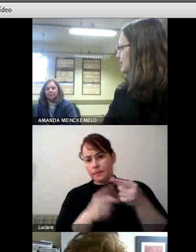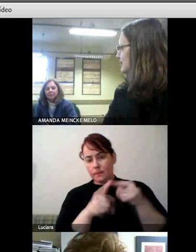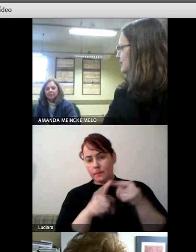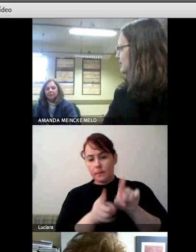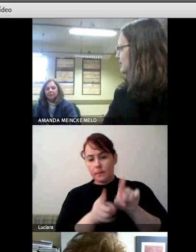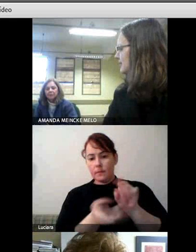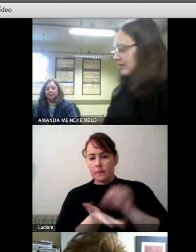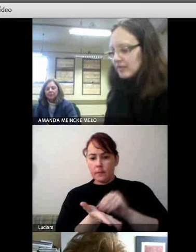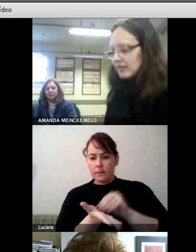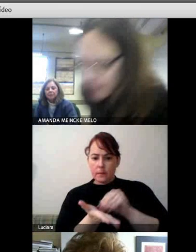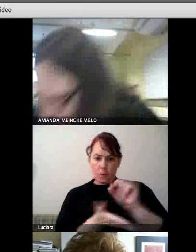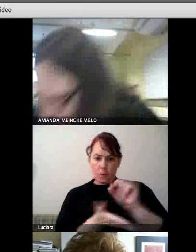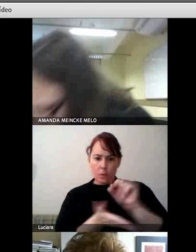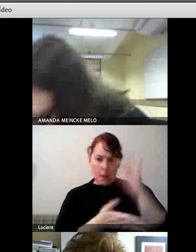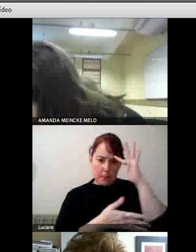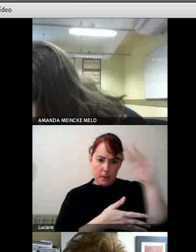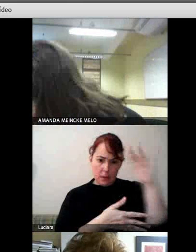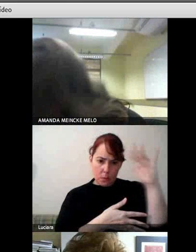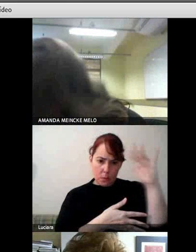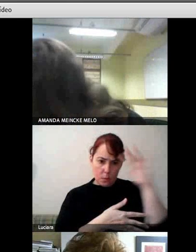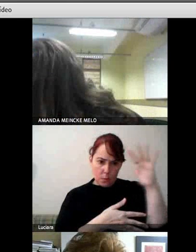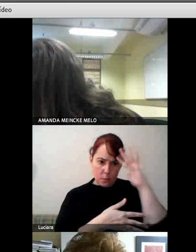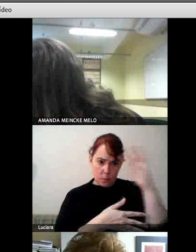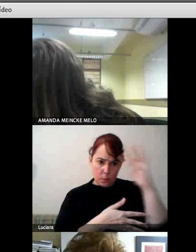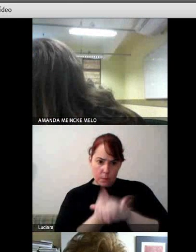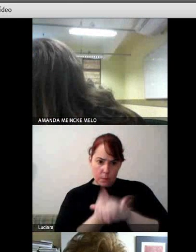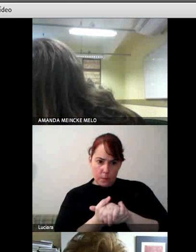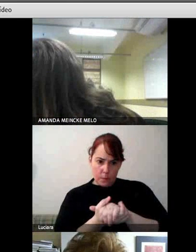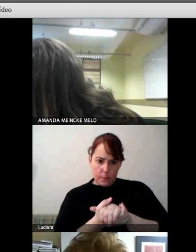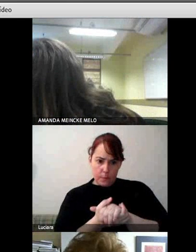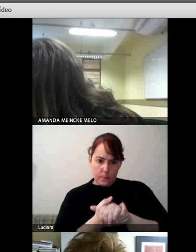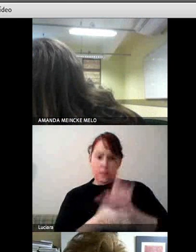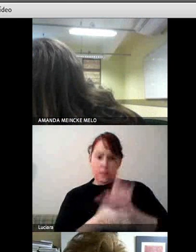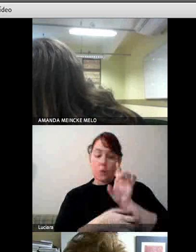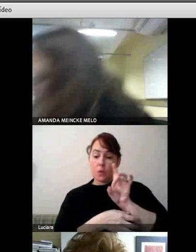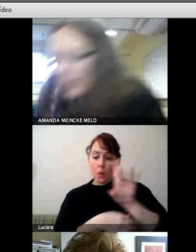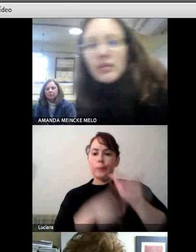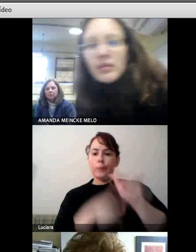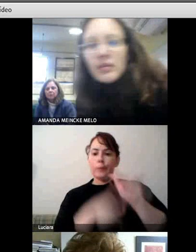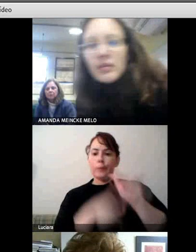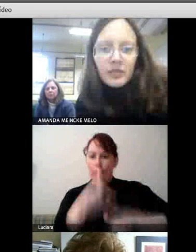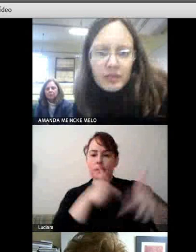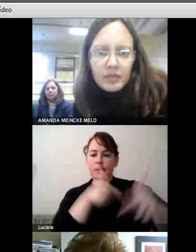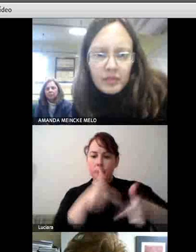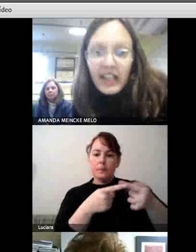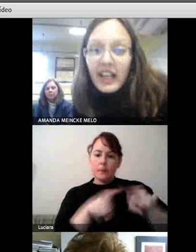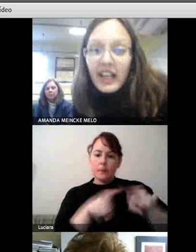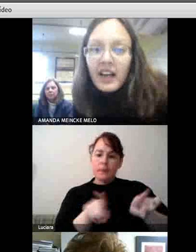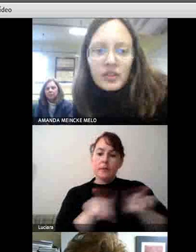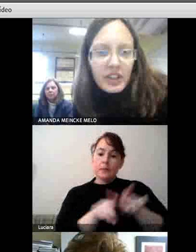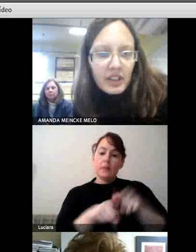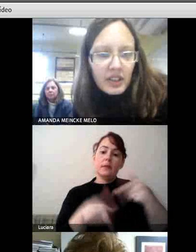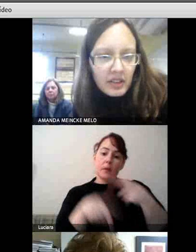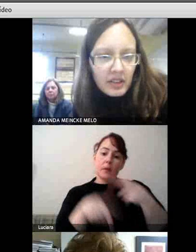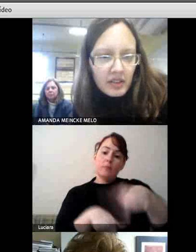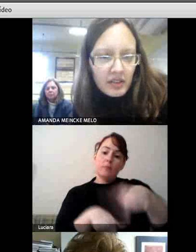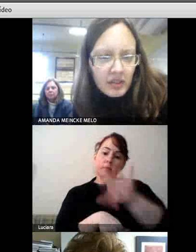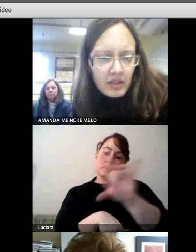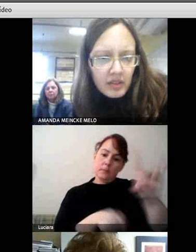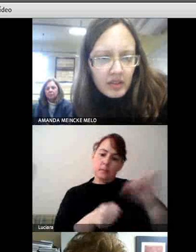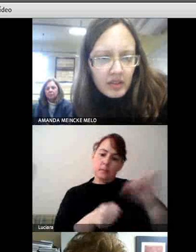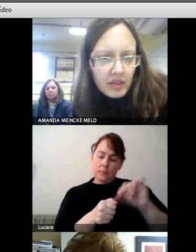Escuta, eu queria falar com o Carlos Vinícius Machado Silva. Ele disse que o desafio, a discussão deve ser levada às